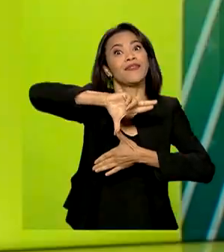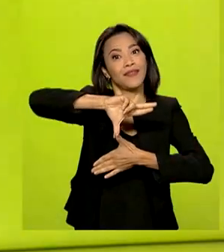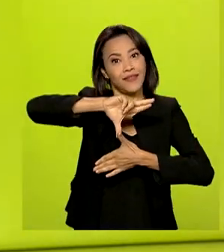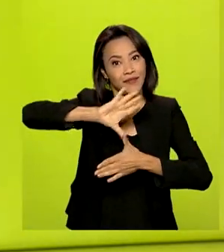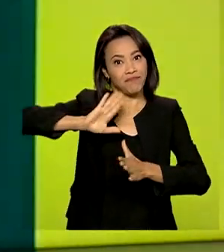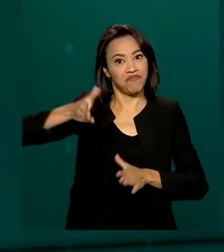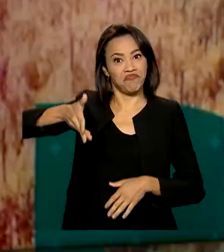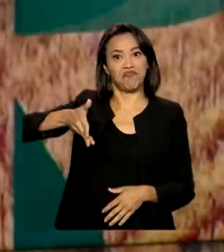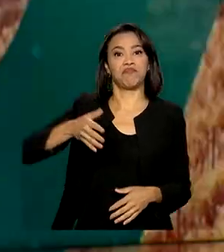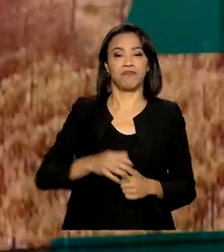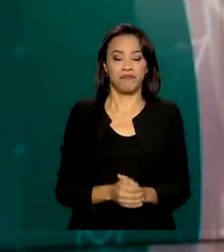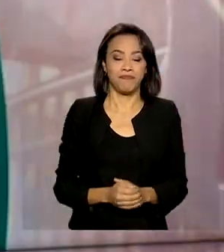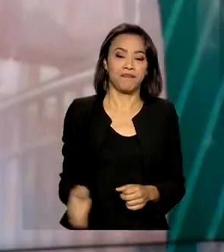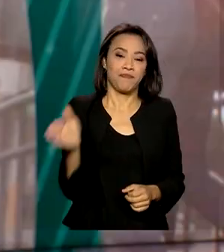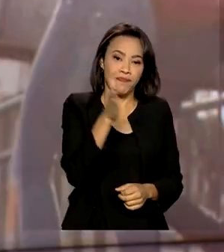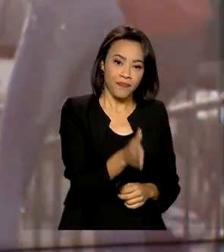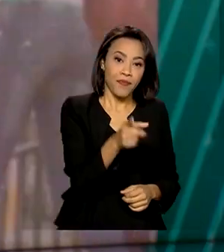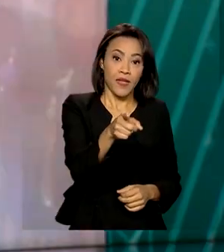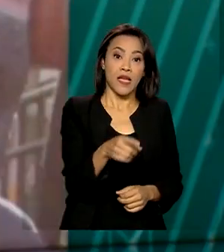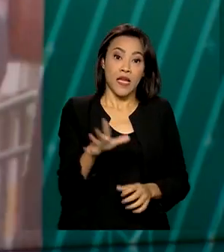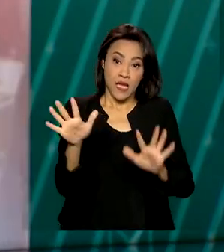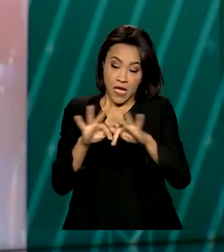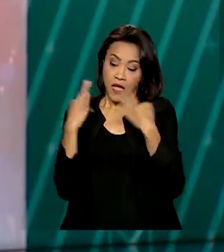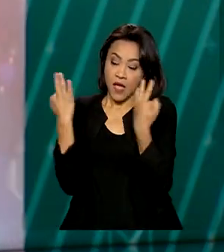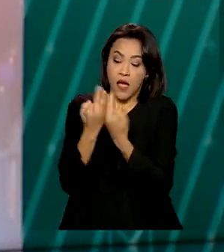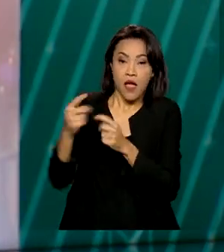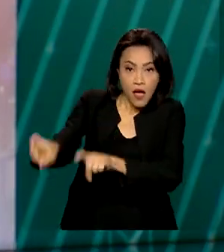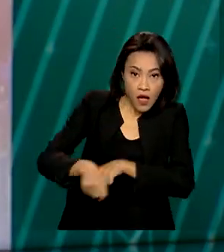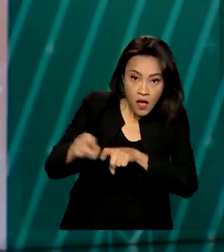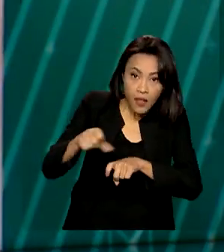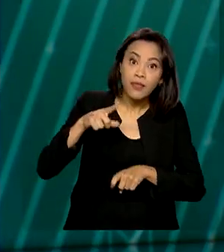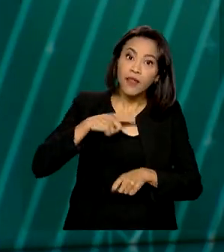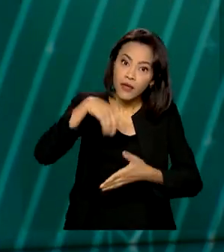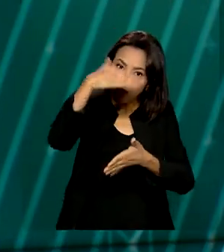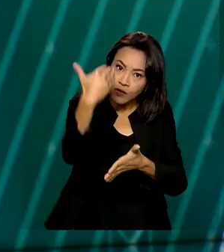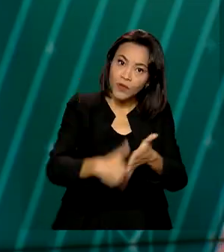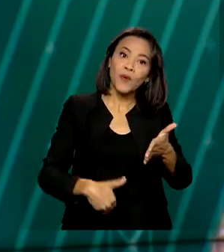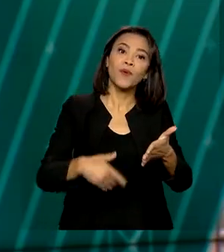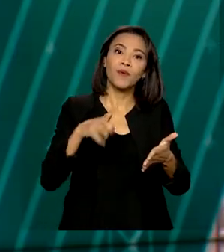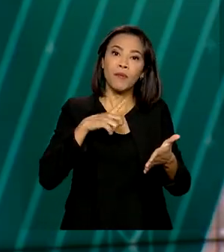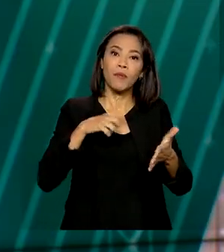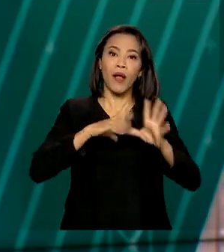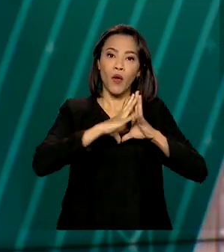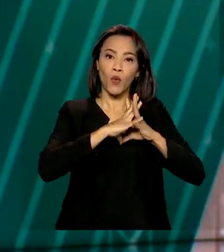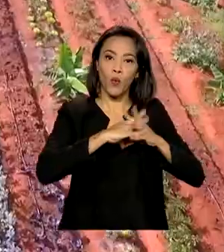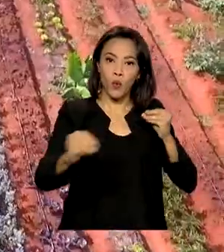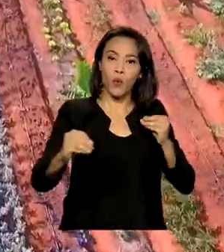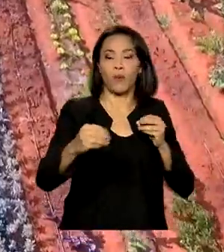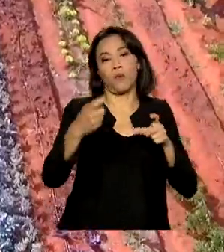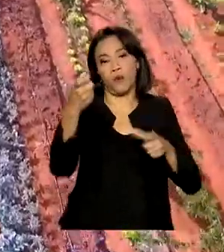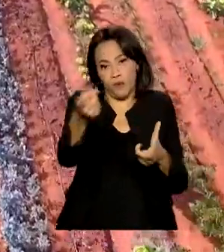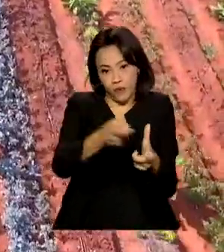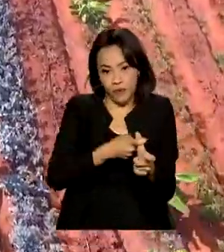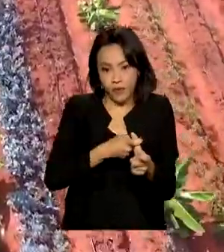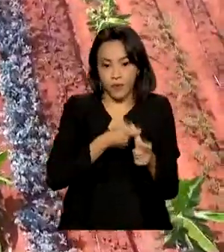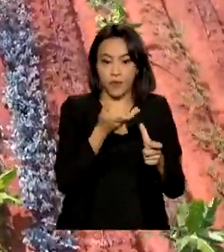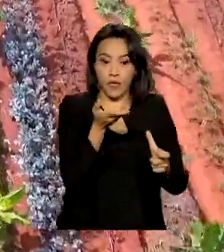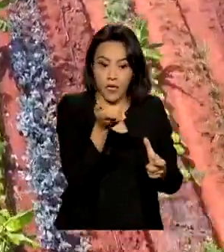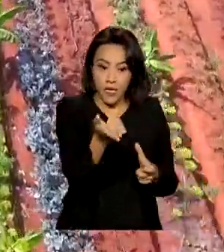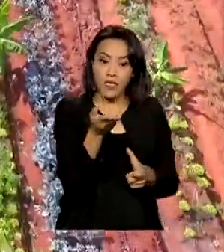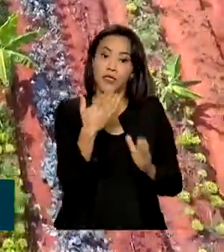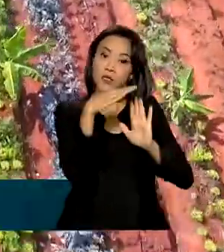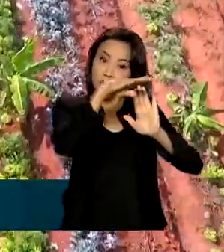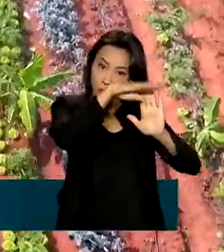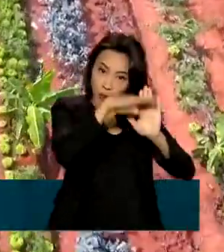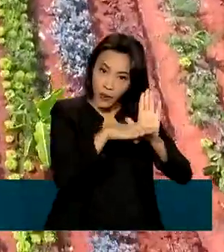a e os agricultores familiares têm desconto para quitar dívidas do Crédito Rural a adesão ao programa de liquidação